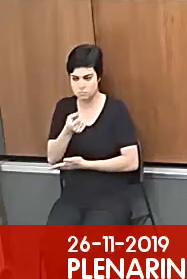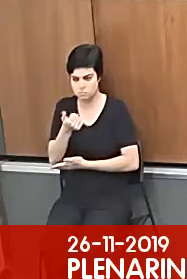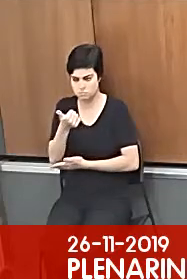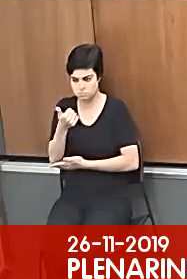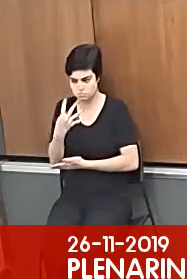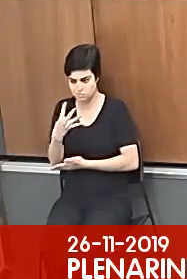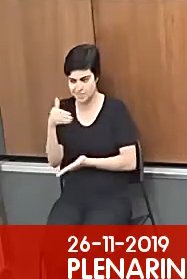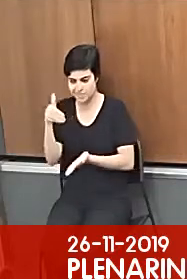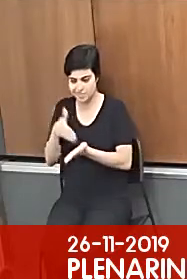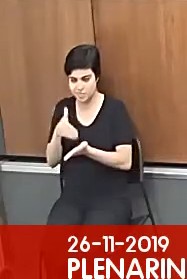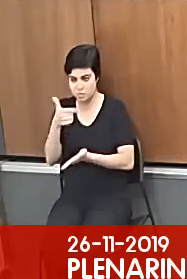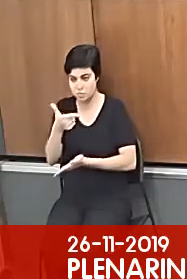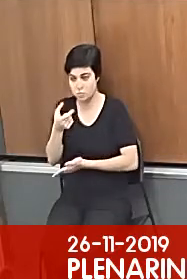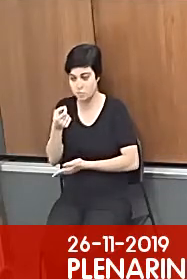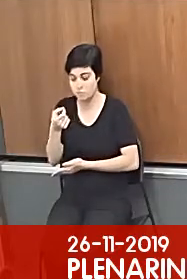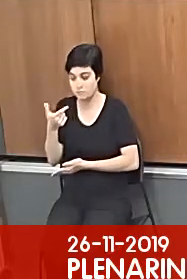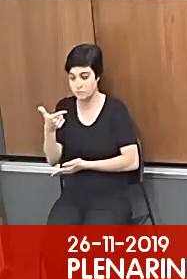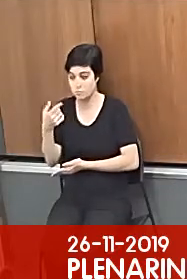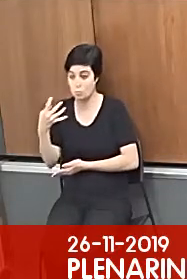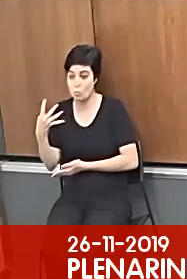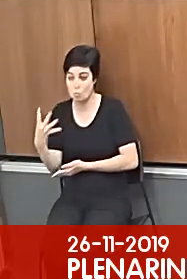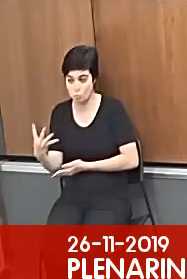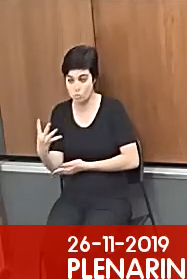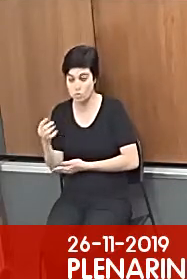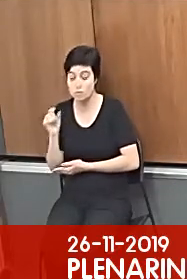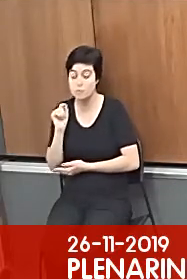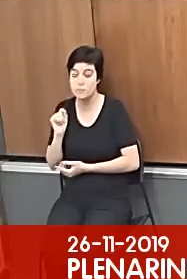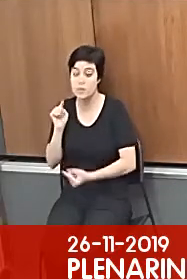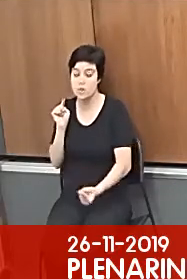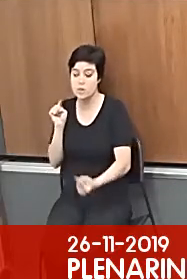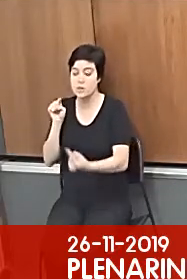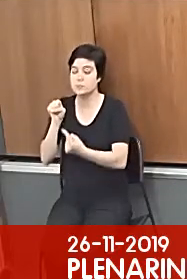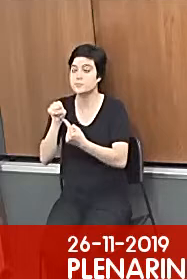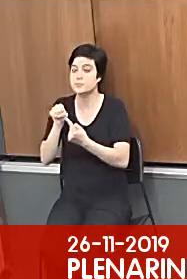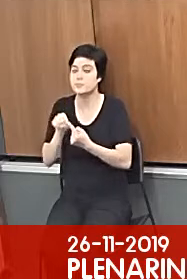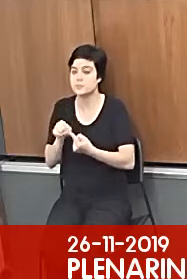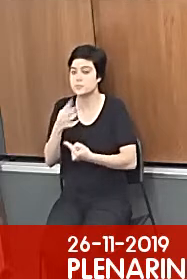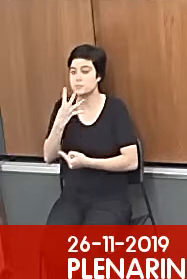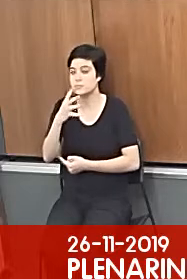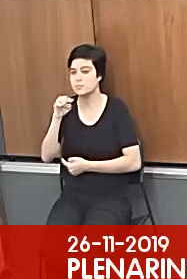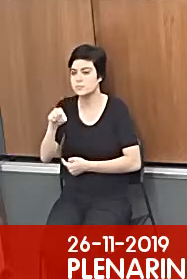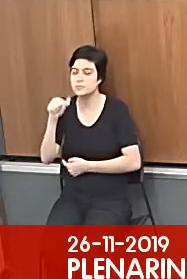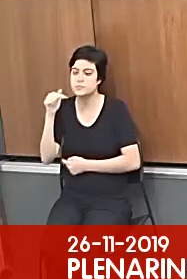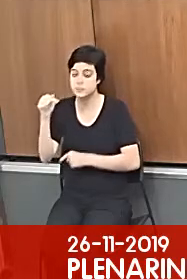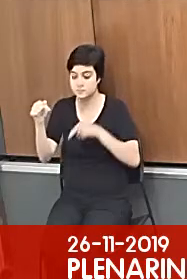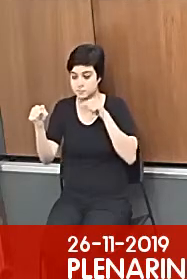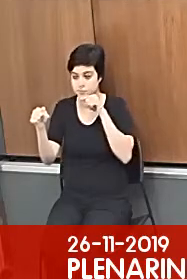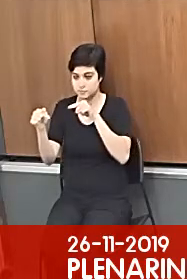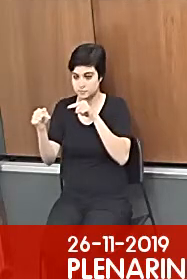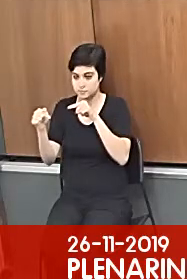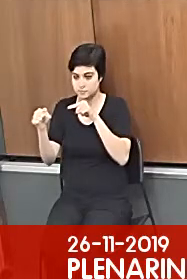a 2024, a meta 4.7, onde diz que...